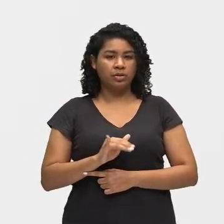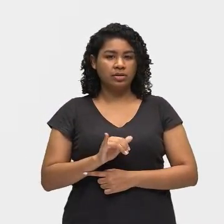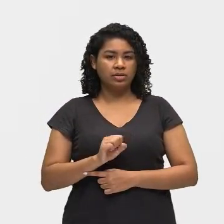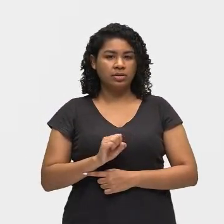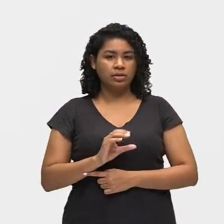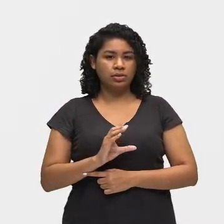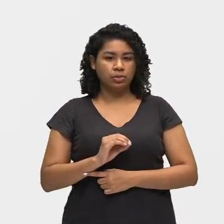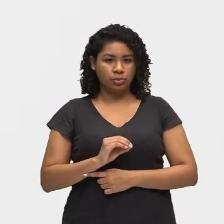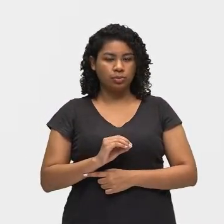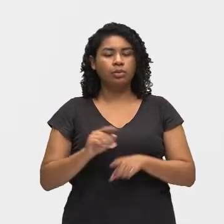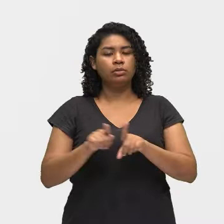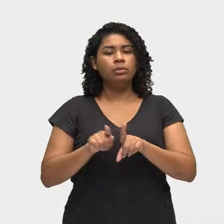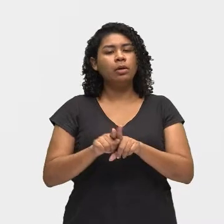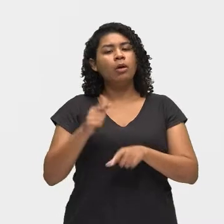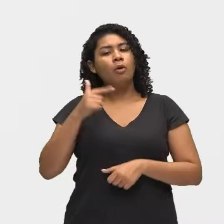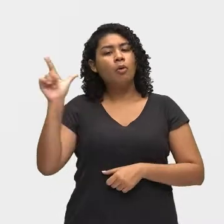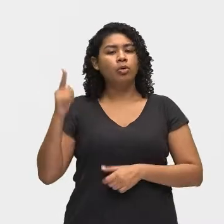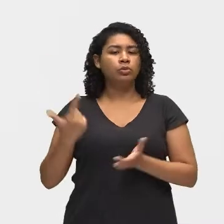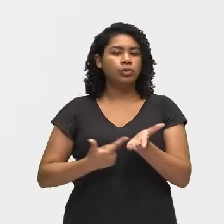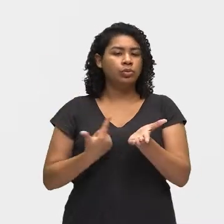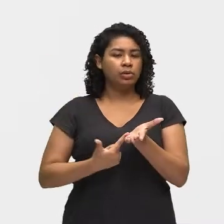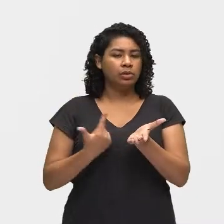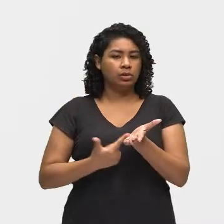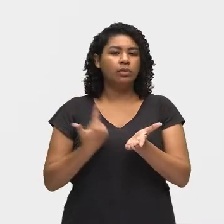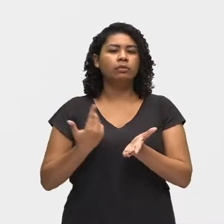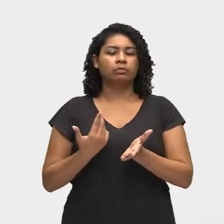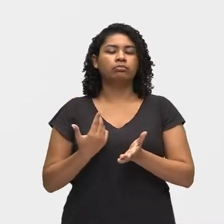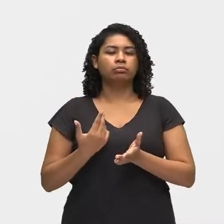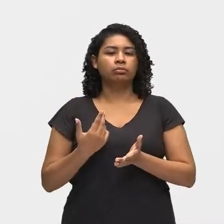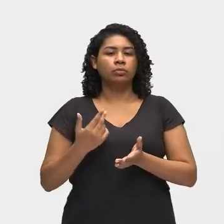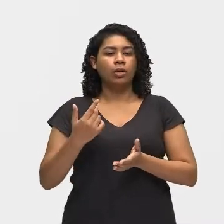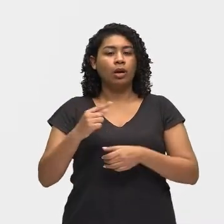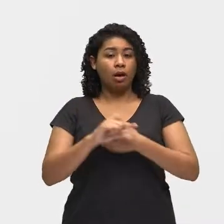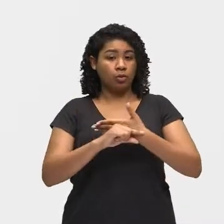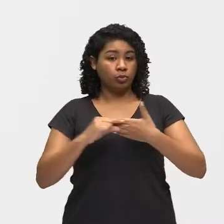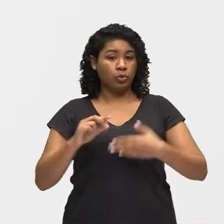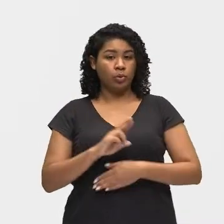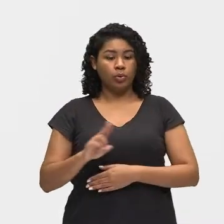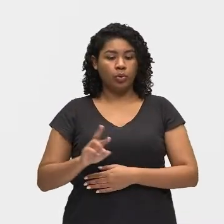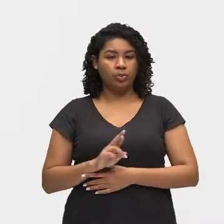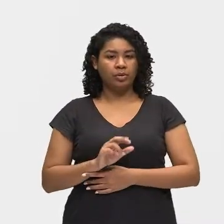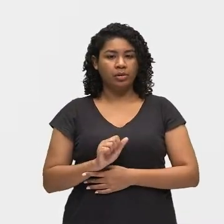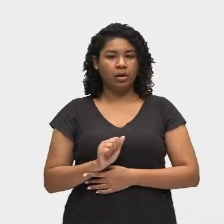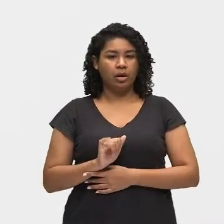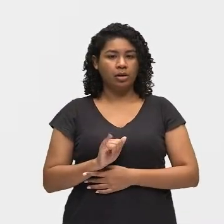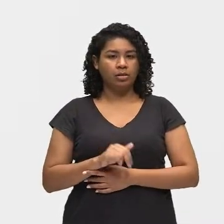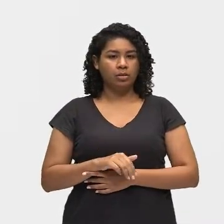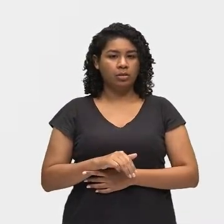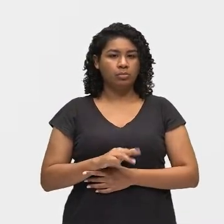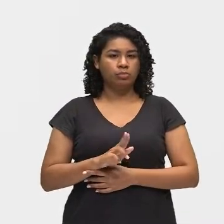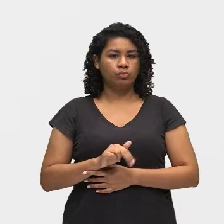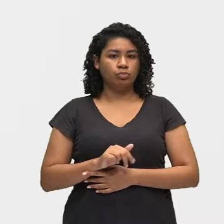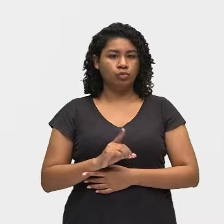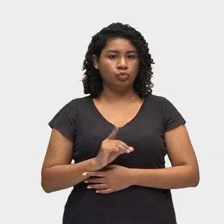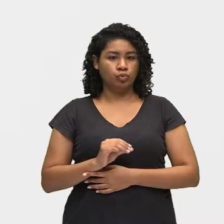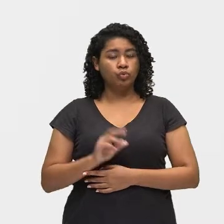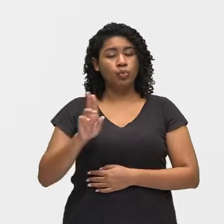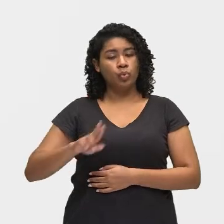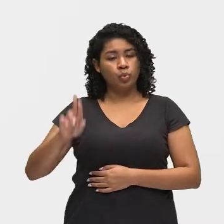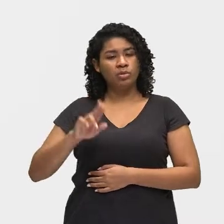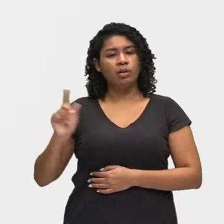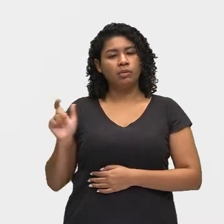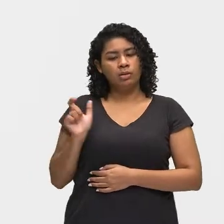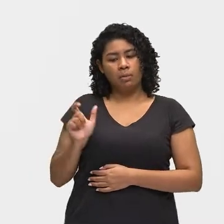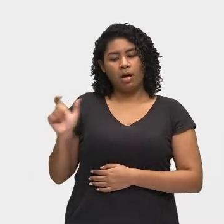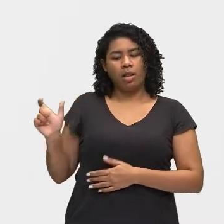utilizando um outro livro do Raimundo Pontes Filho, tá? Que utilizaram essas nomenclaturas ainda em seus textos. Então, por